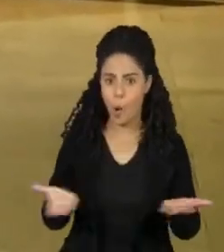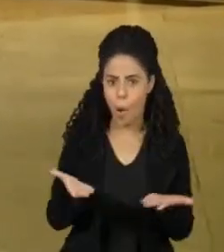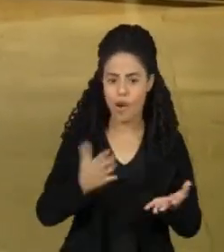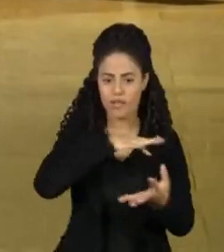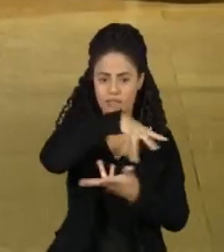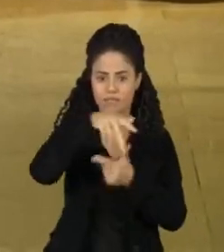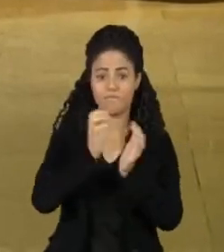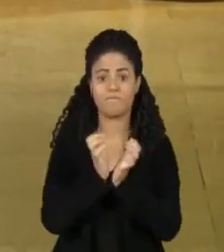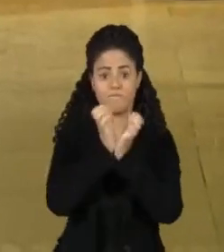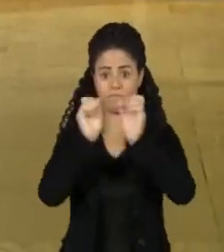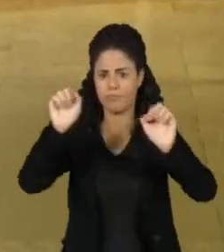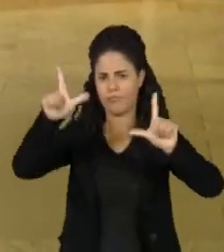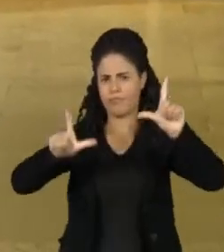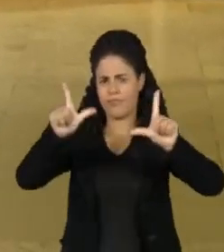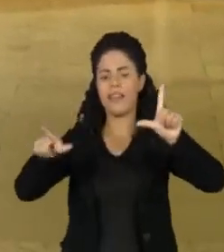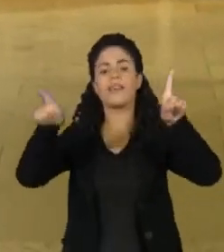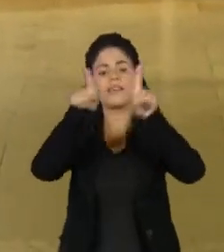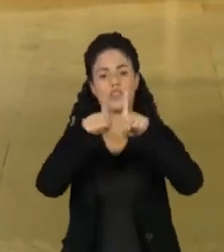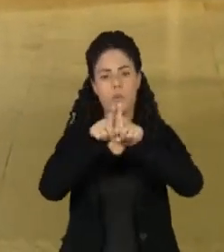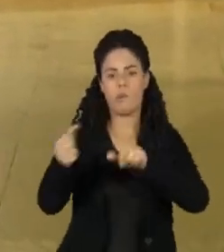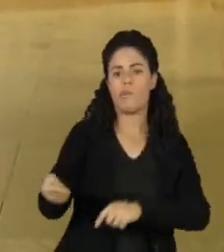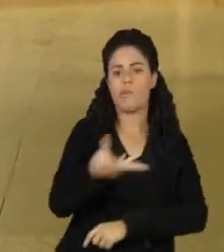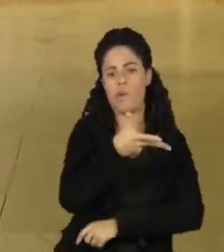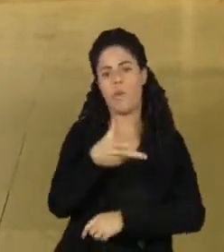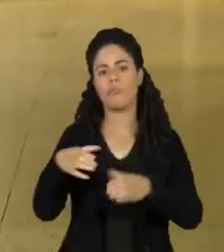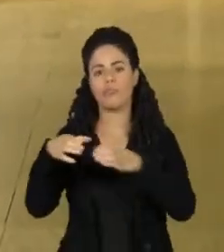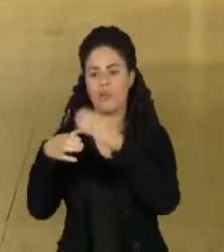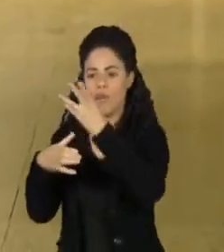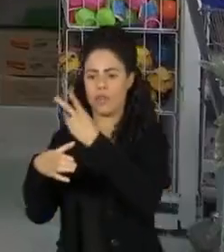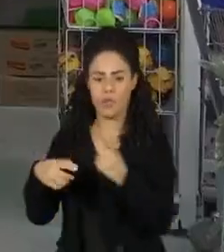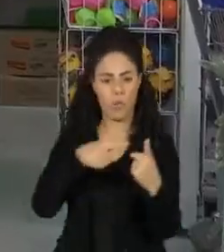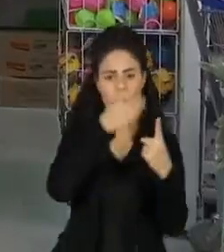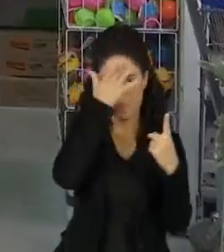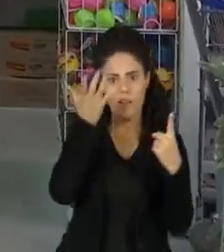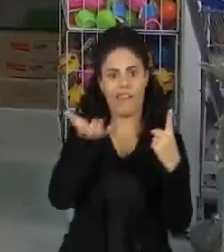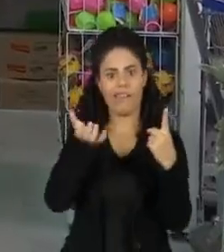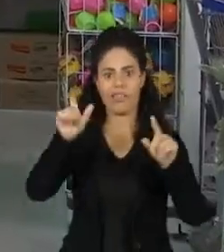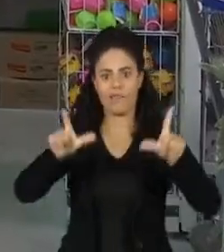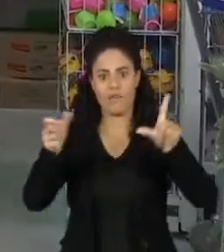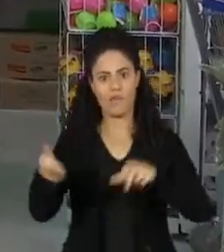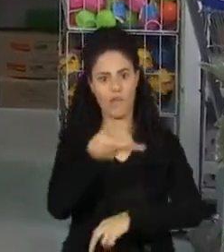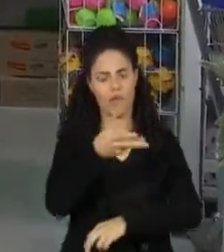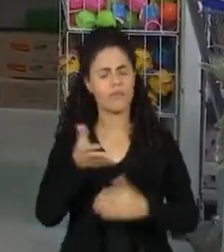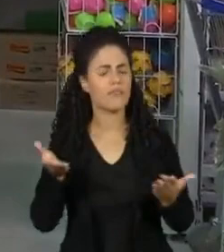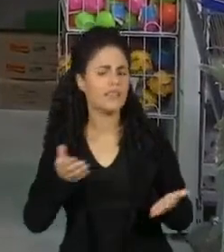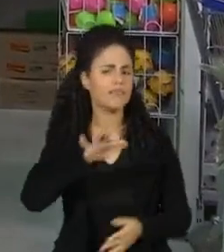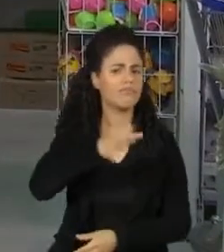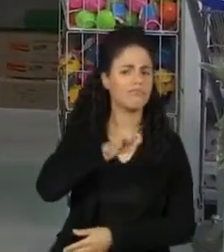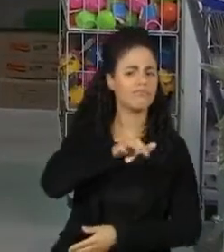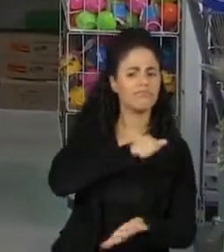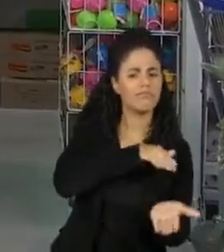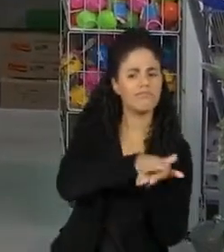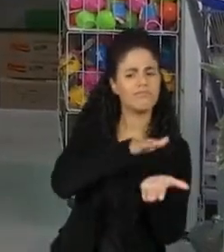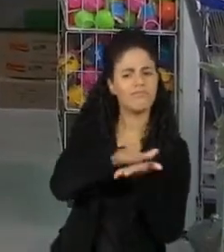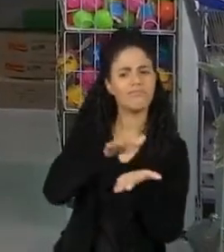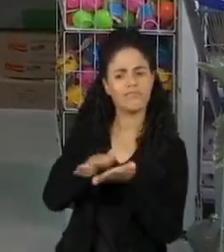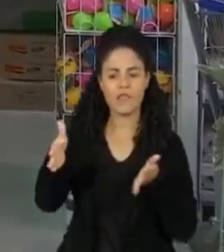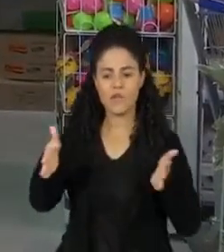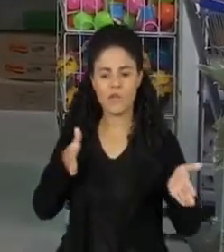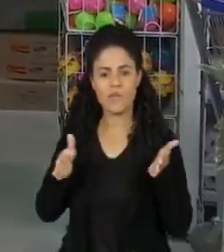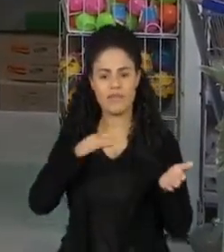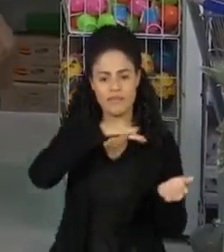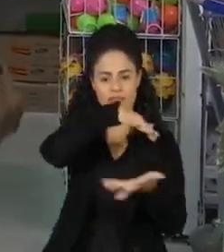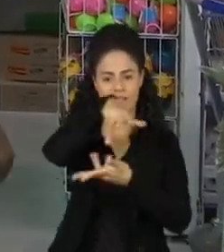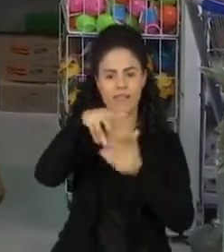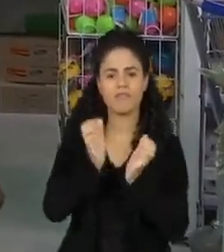novo aparelho de TV está na lista de uma em cada quatro pessoas a intenção de gasto médio durante a copa do mundo varia